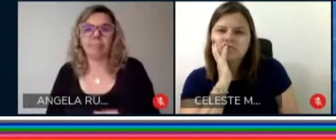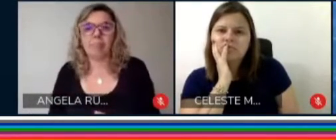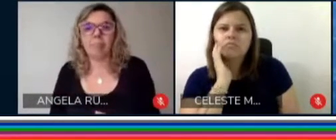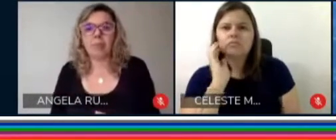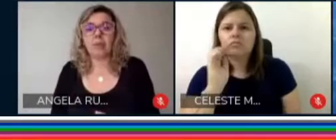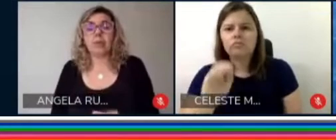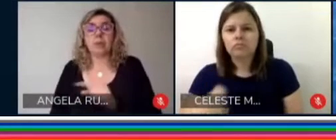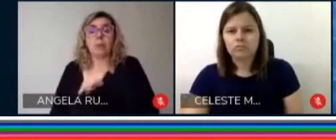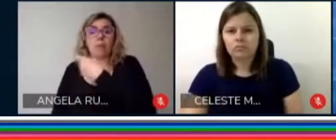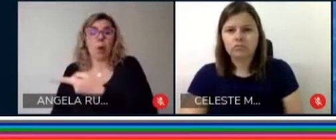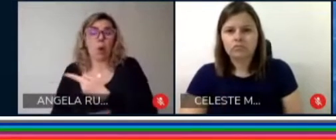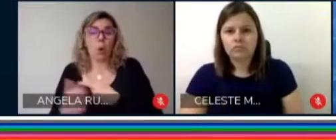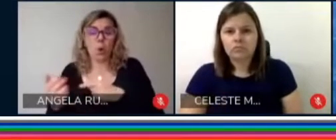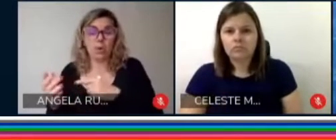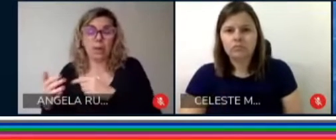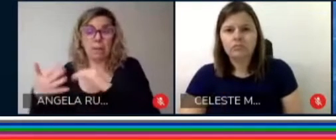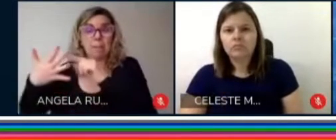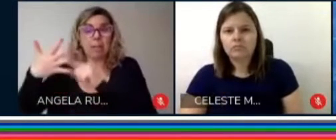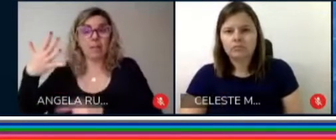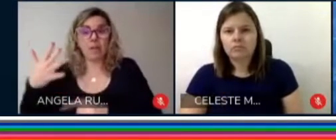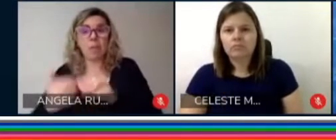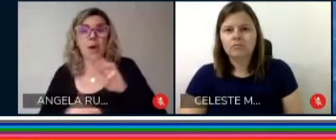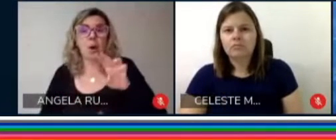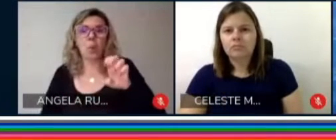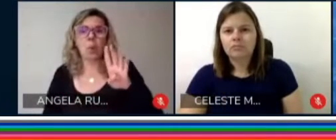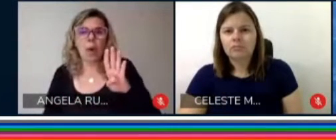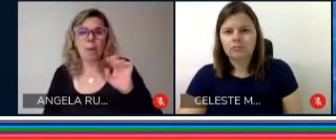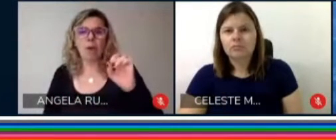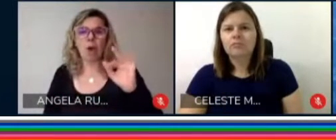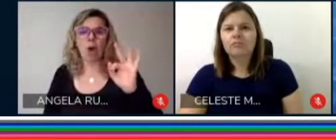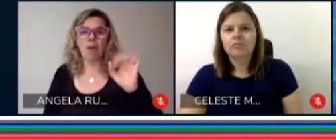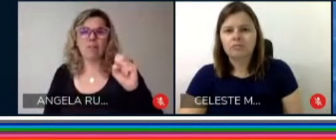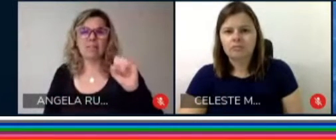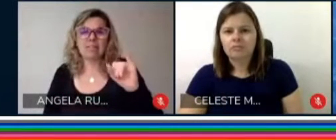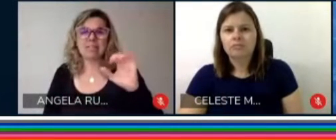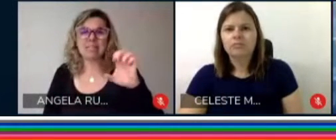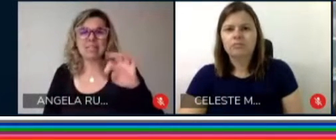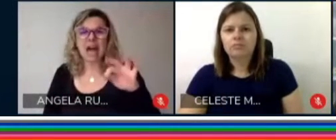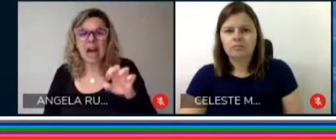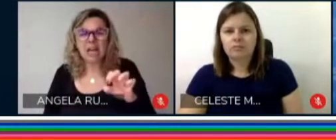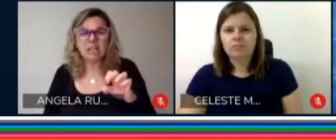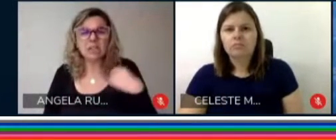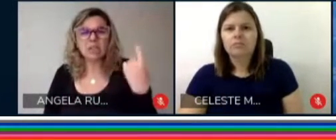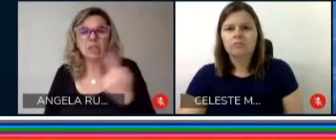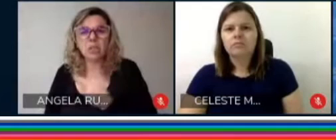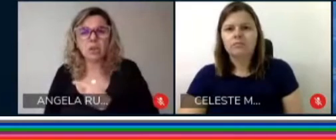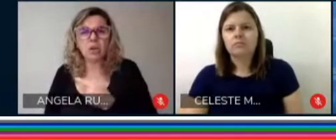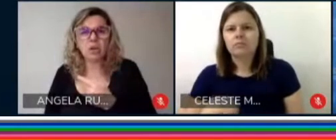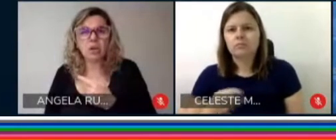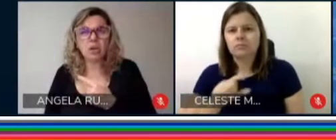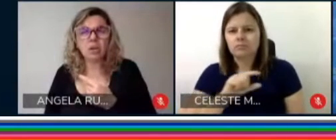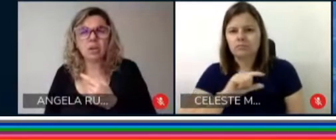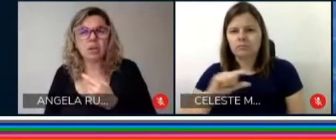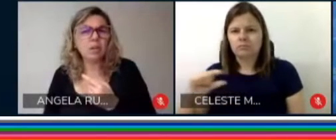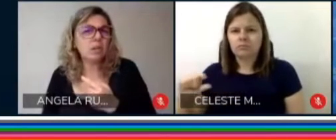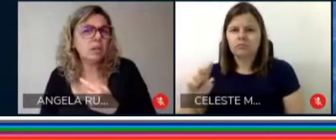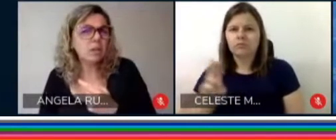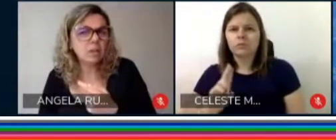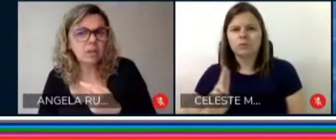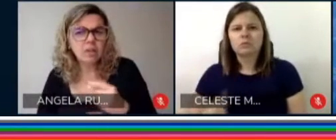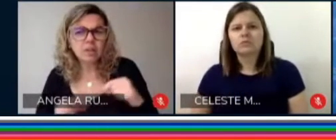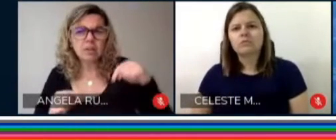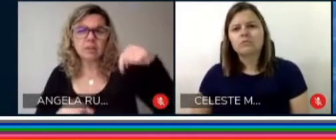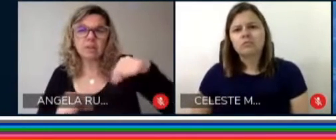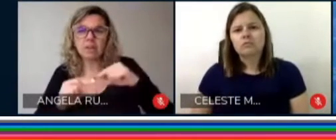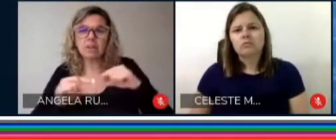Web of Science a gente não tem, né, Luísa, previsto, eu acho. Tem, é quinta, também